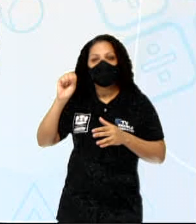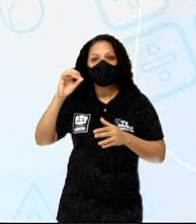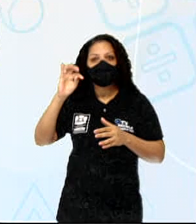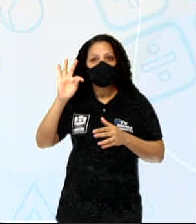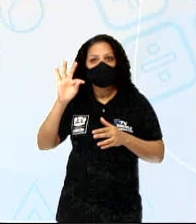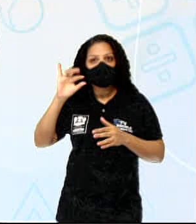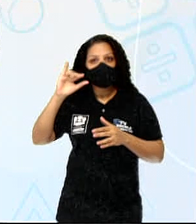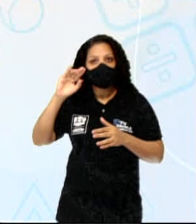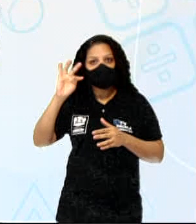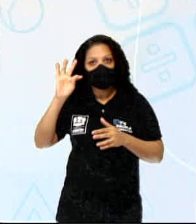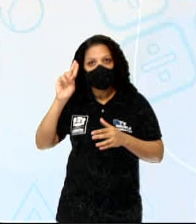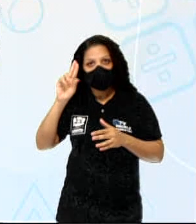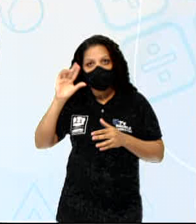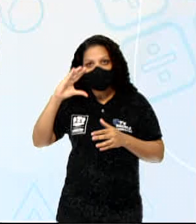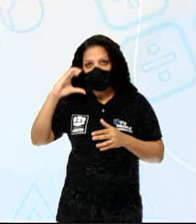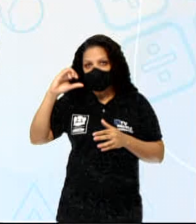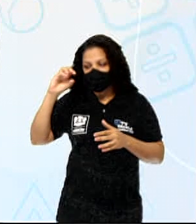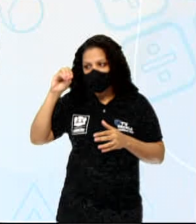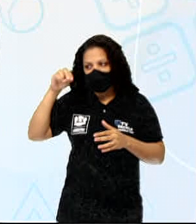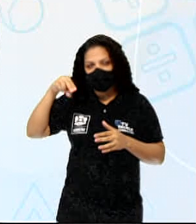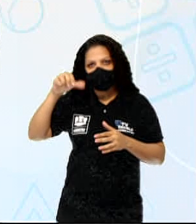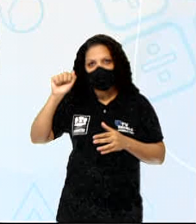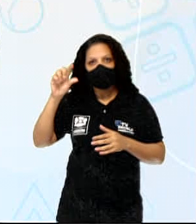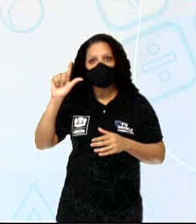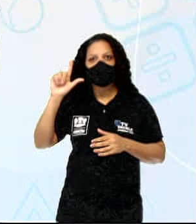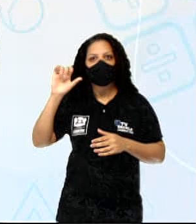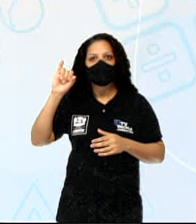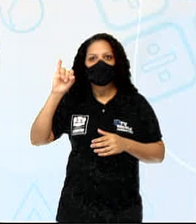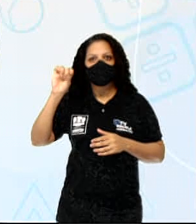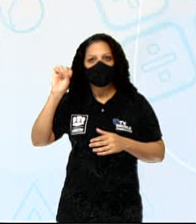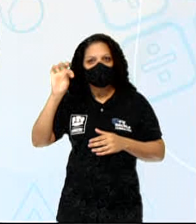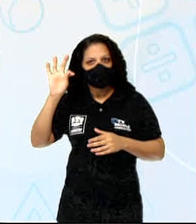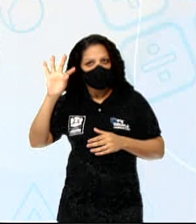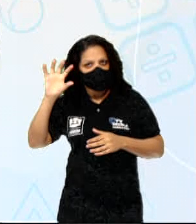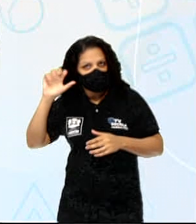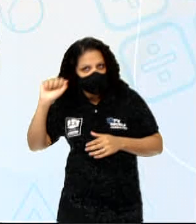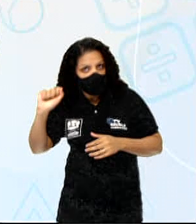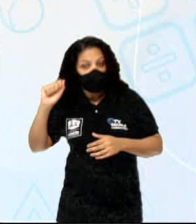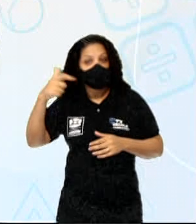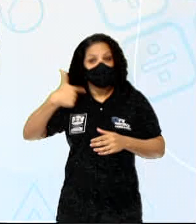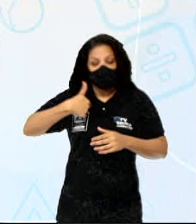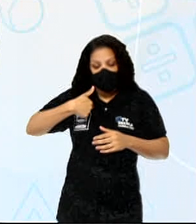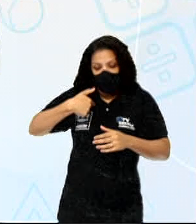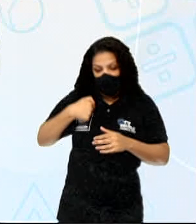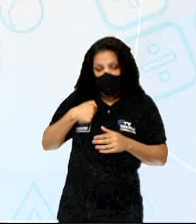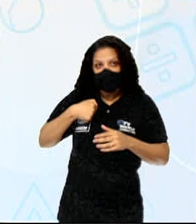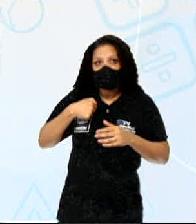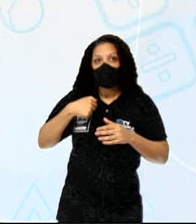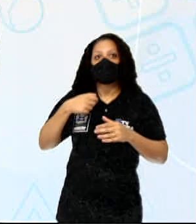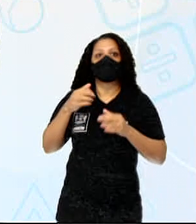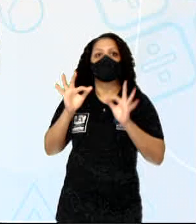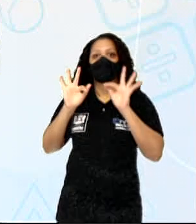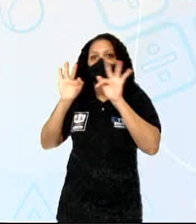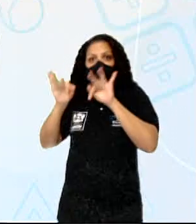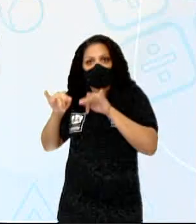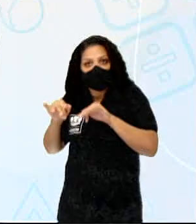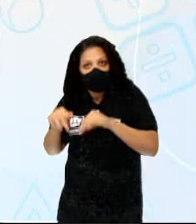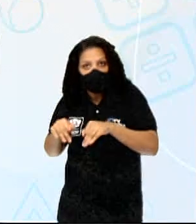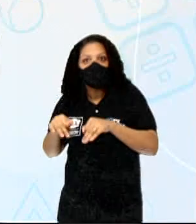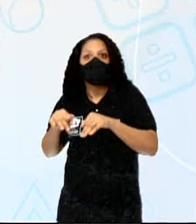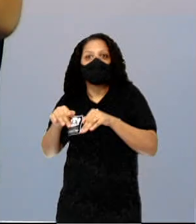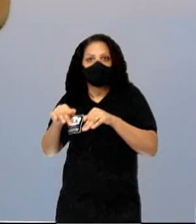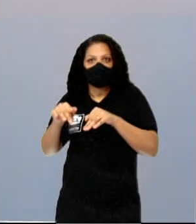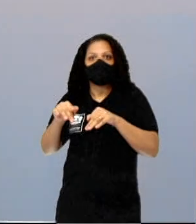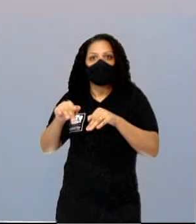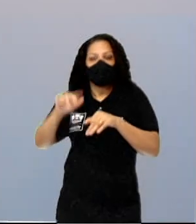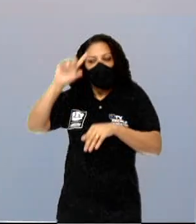mandato de Vargas terminaria em 1938, sendo proibida a sua reeleição imediata. Então,